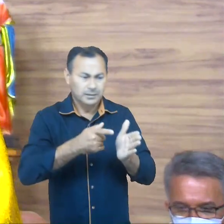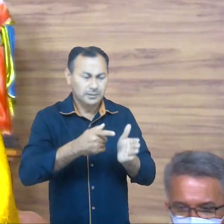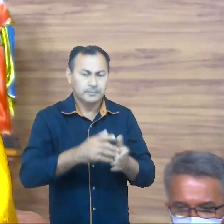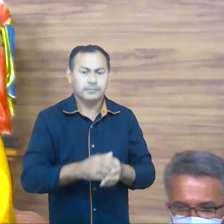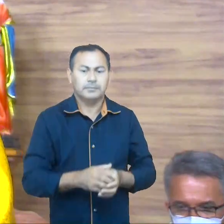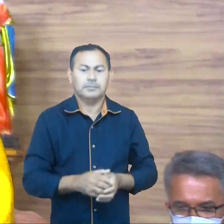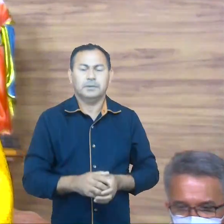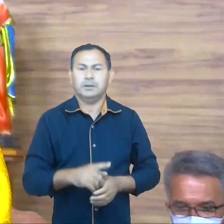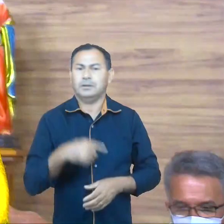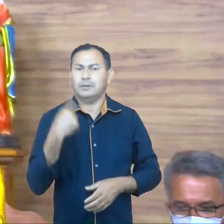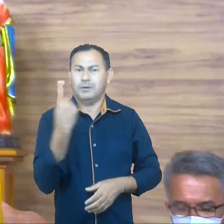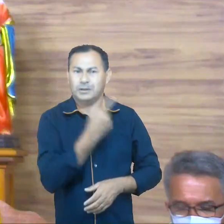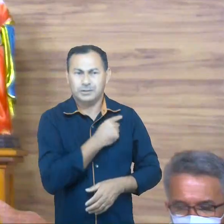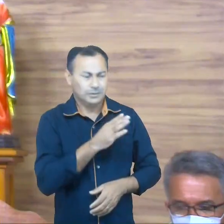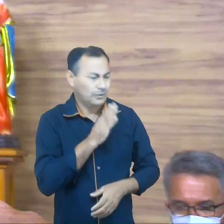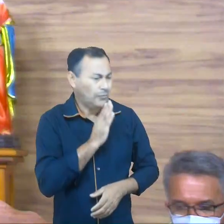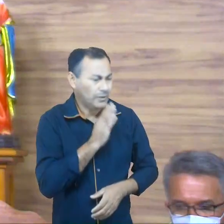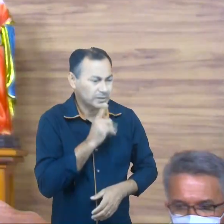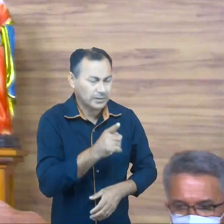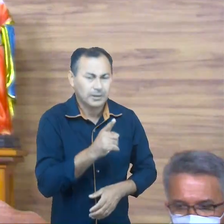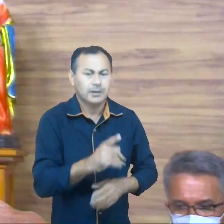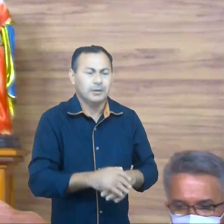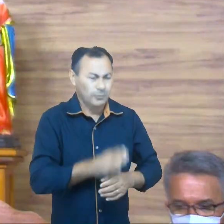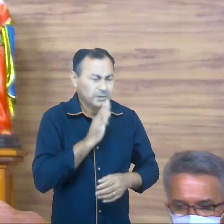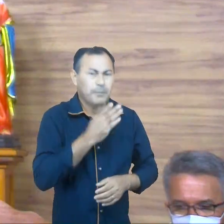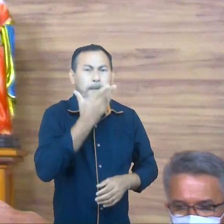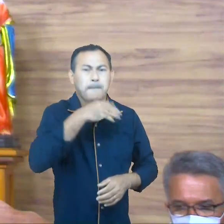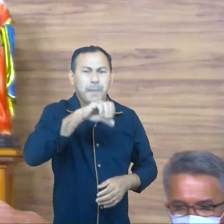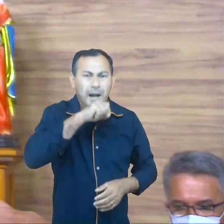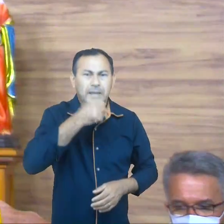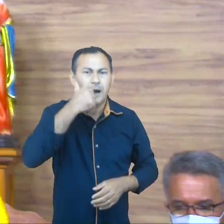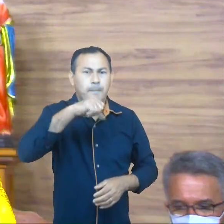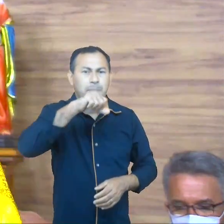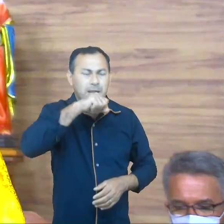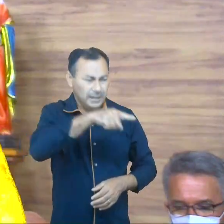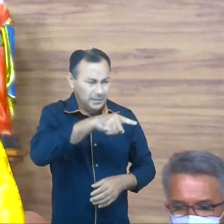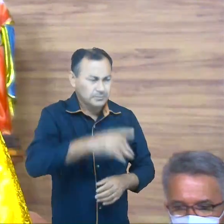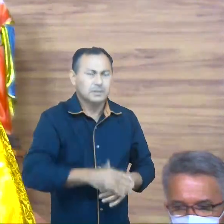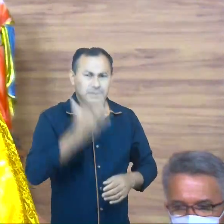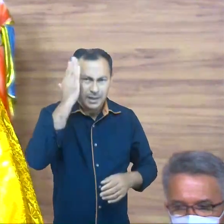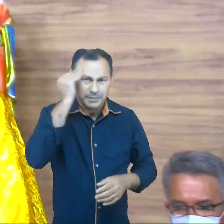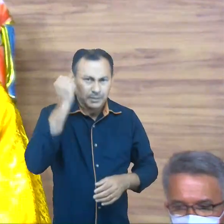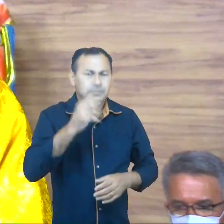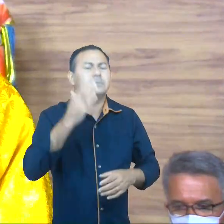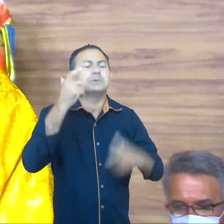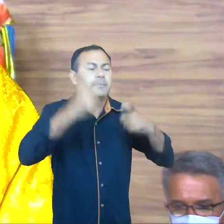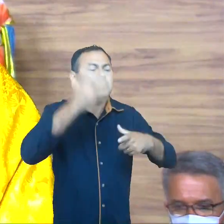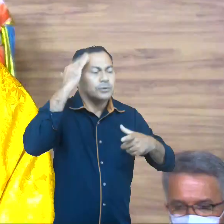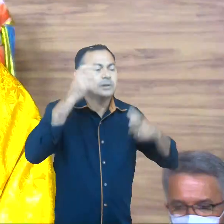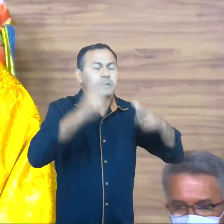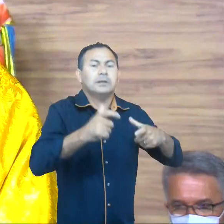Nós não conhecemos ele, teu pai, tua mãe, nós sabemos de onde ele vem.